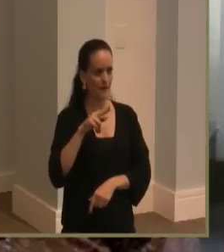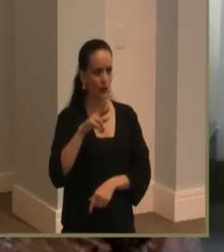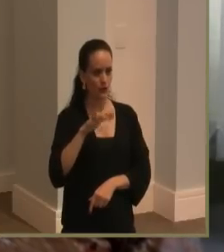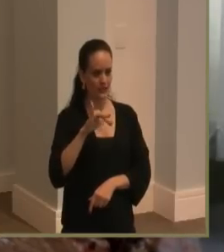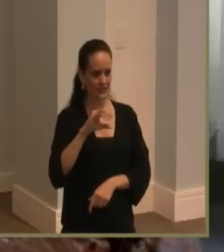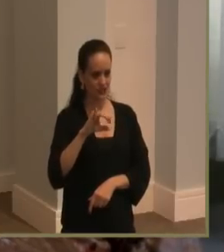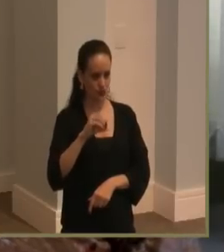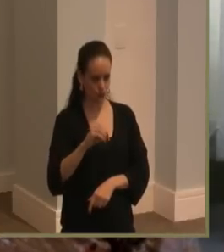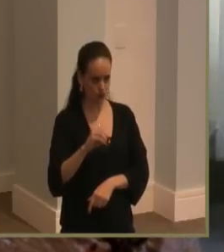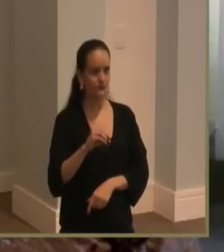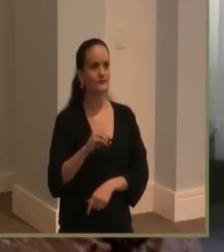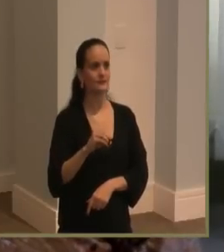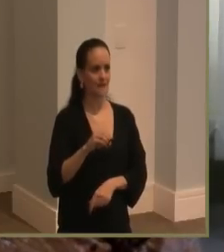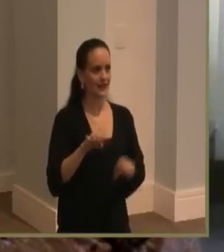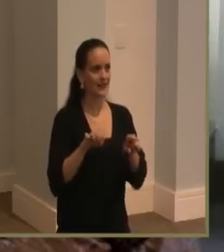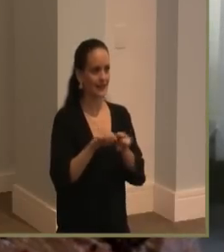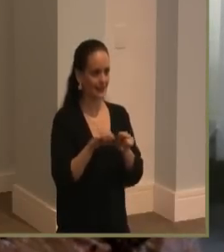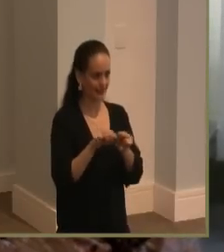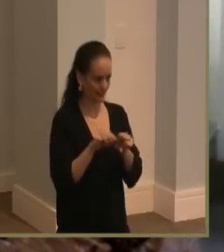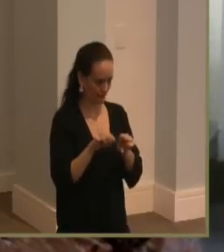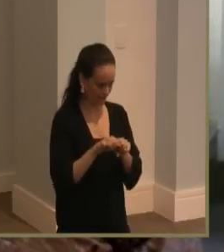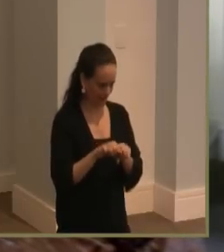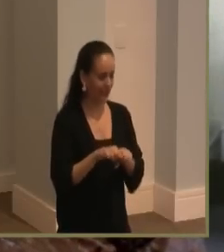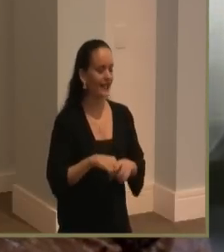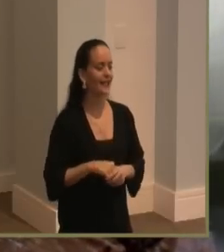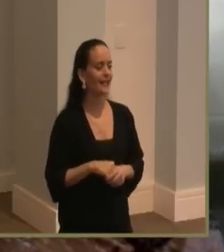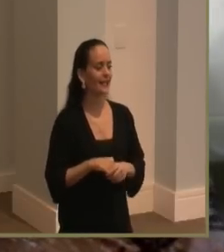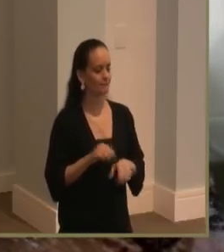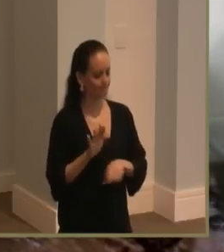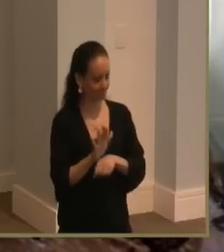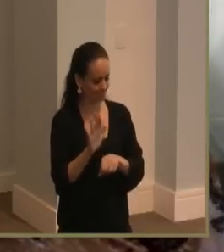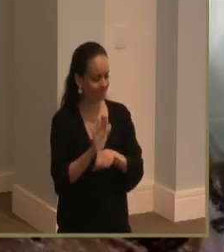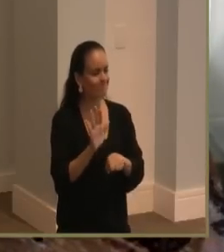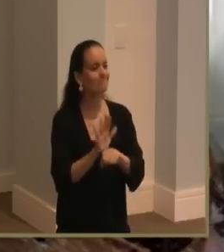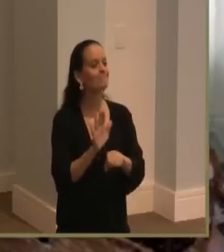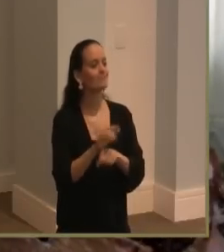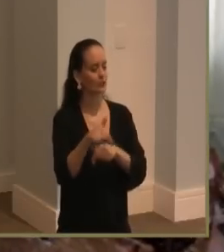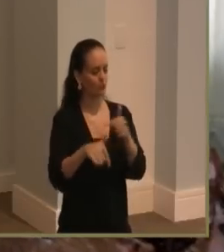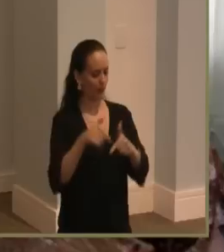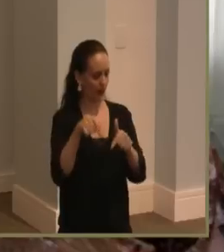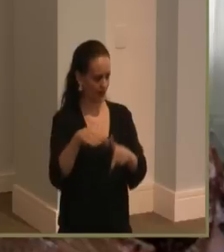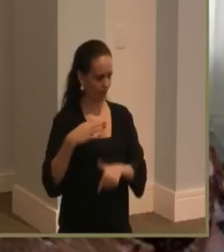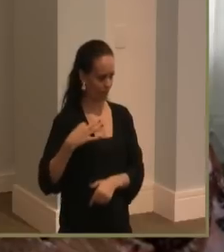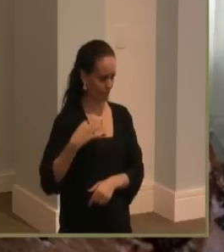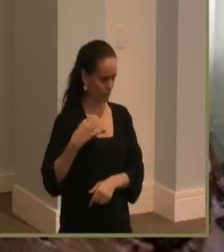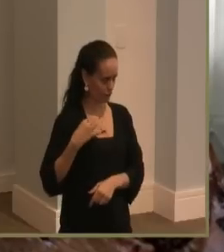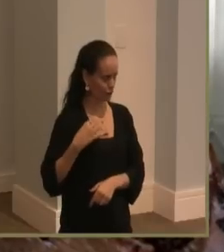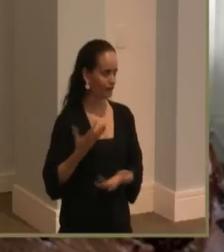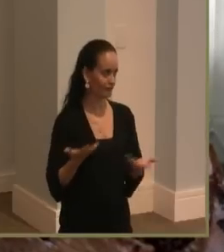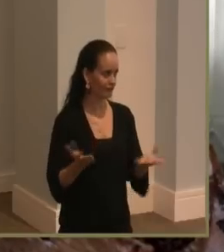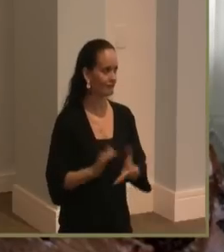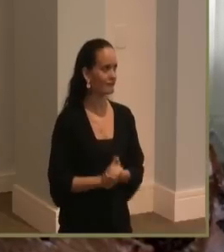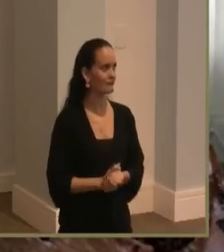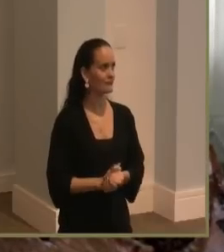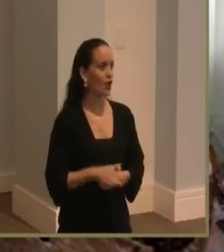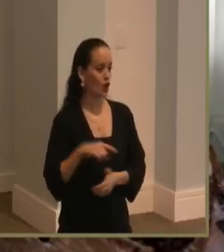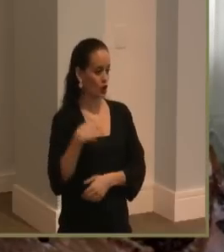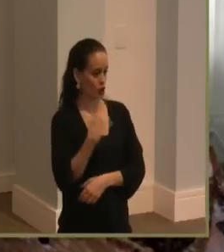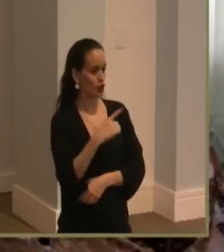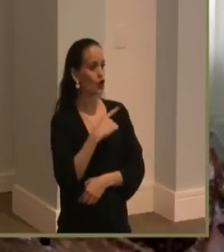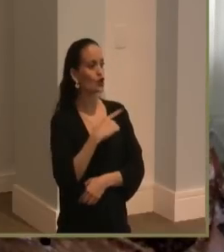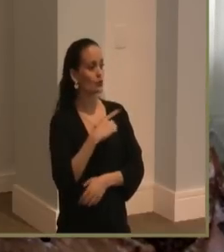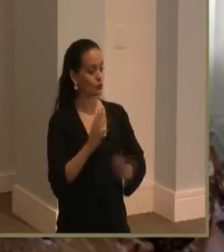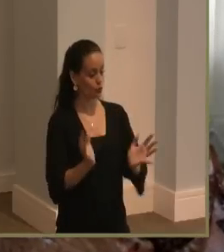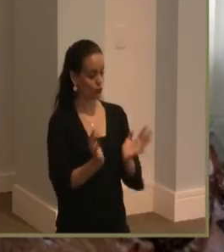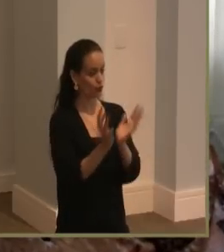Maurício. O irmão Maurício também, que passou a trabalhar conosco aqui, né? E é isso, pastor, nós temos uma